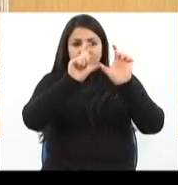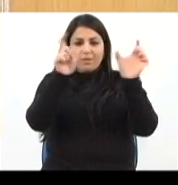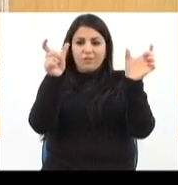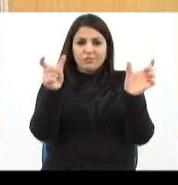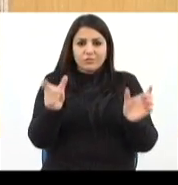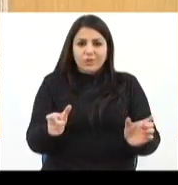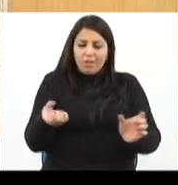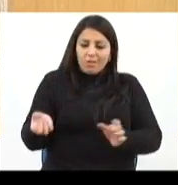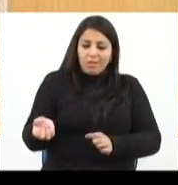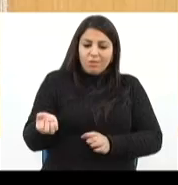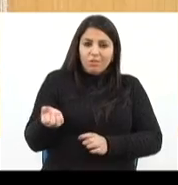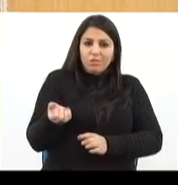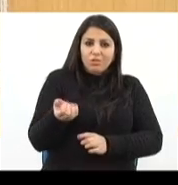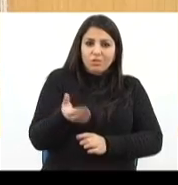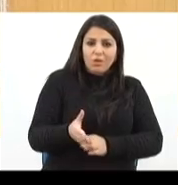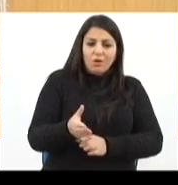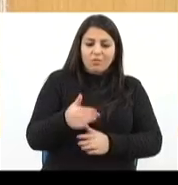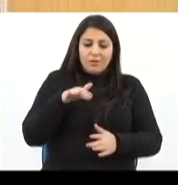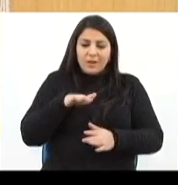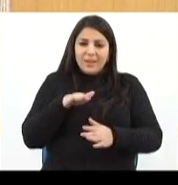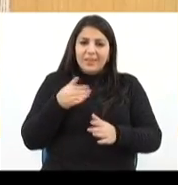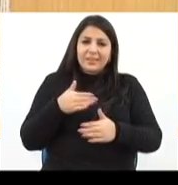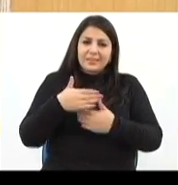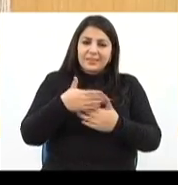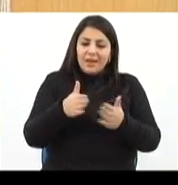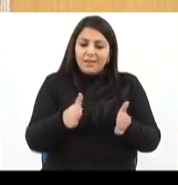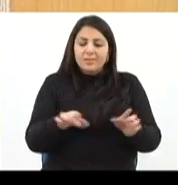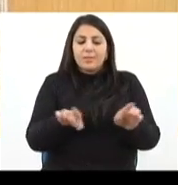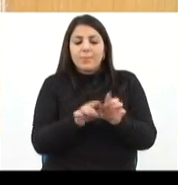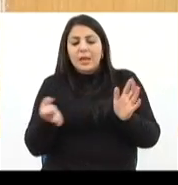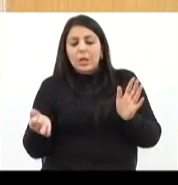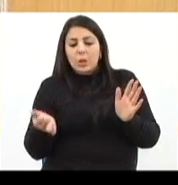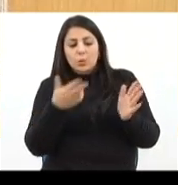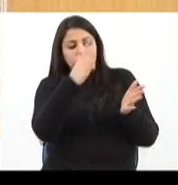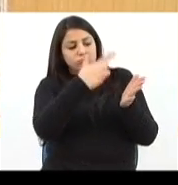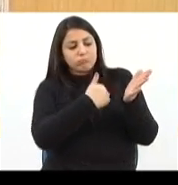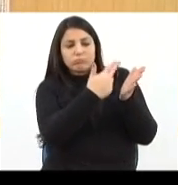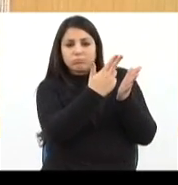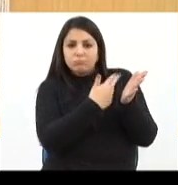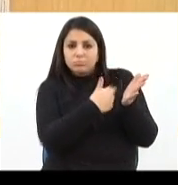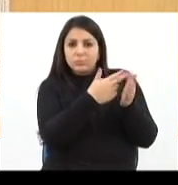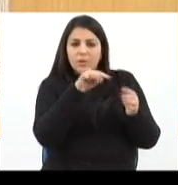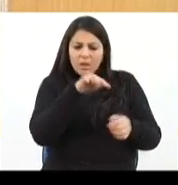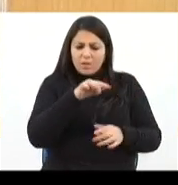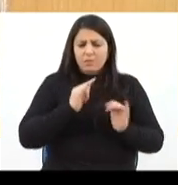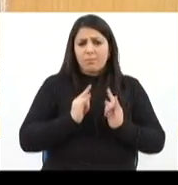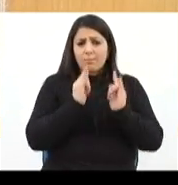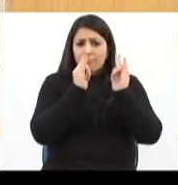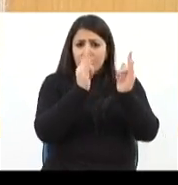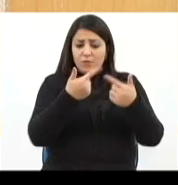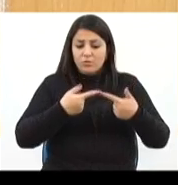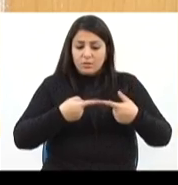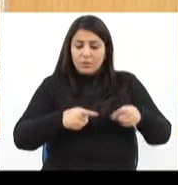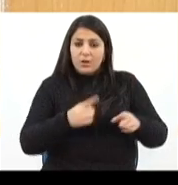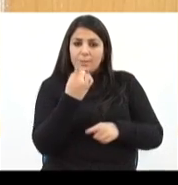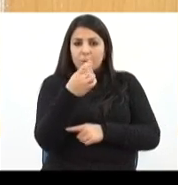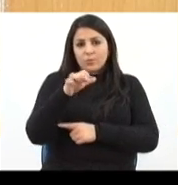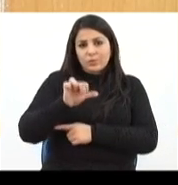restauração da fachada, nova marquise, iluminação externa e pintura. O prédio, inaugurado